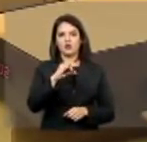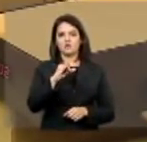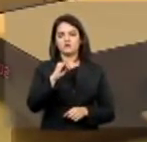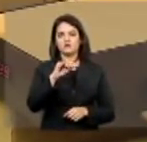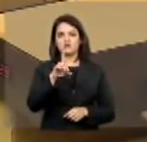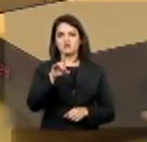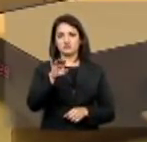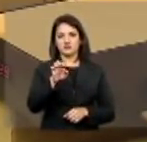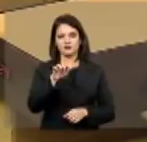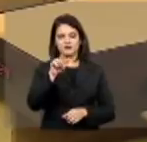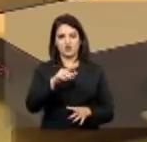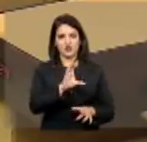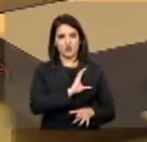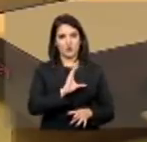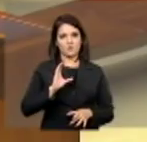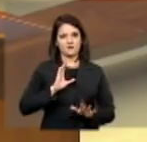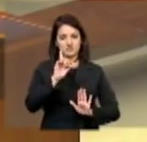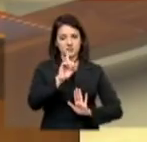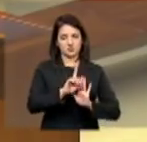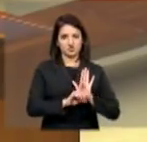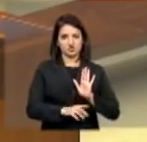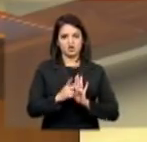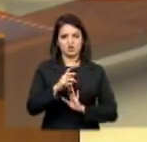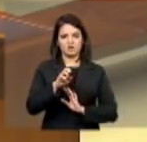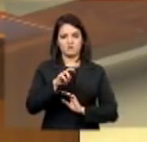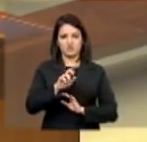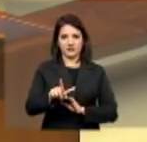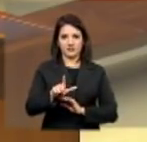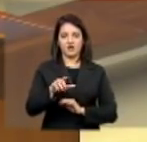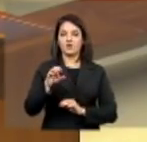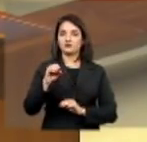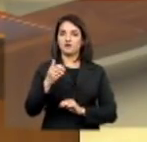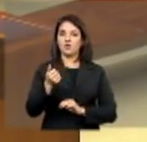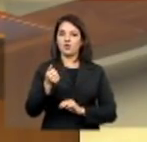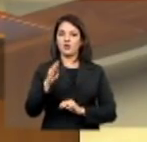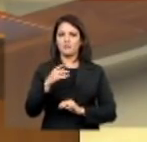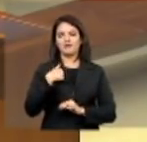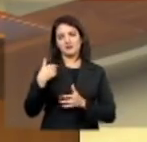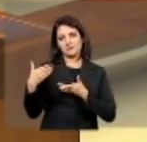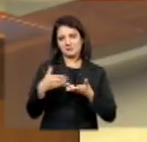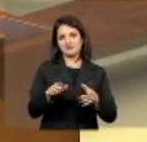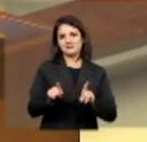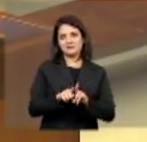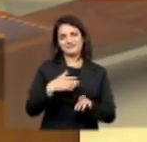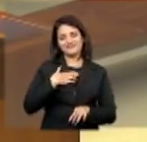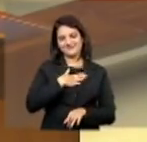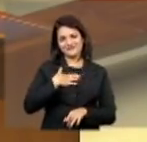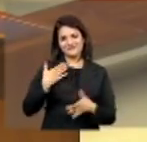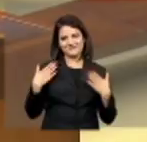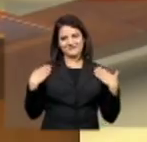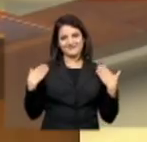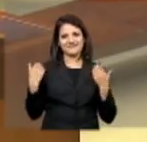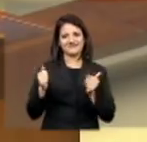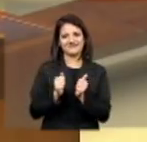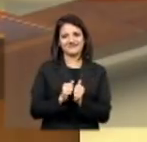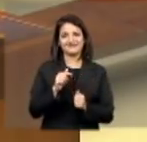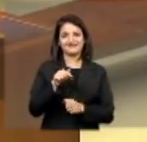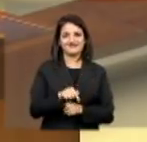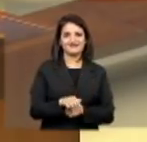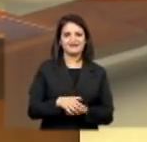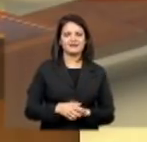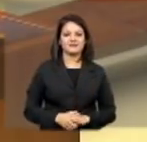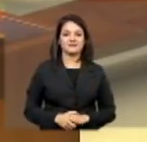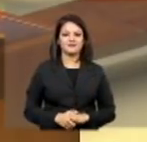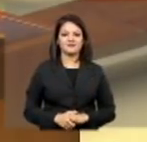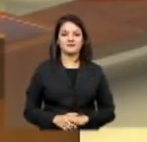a comissão de direito penal da b da qual faz parte é uma honra estar aqui com vocês excelência fico muito feliz por isso cumprimento os